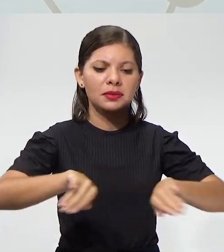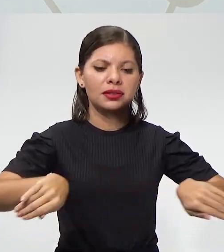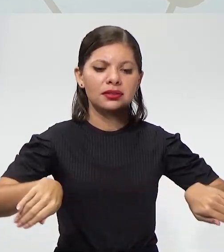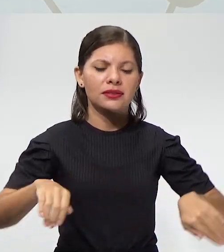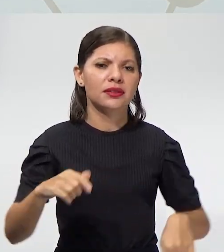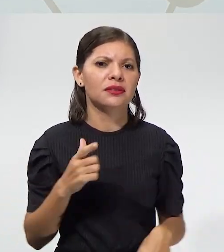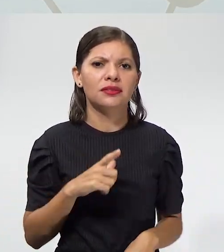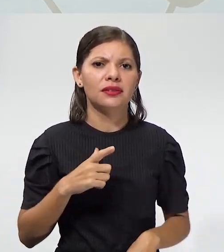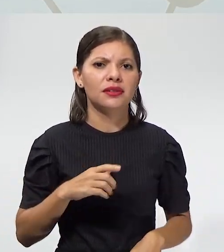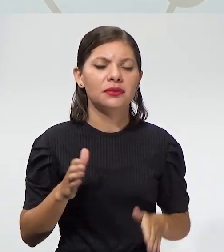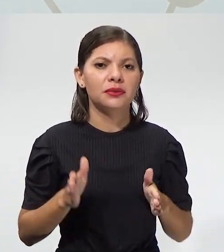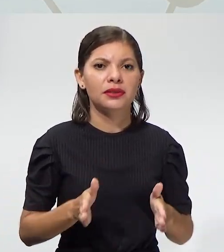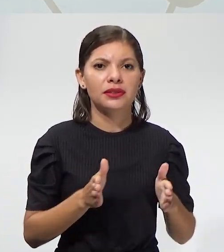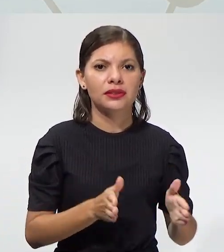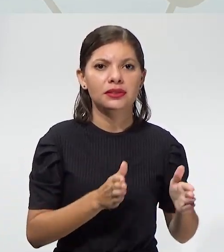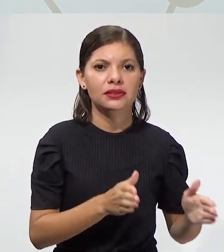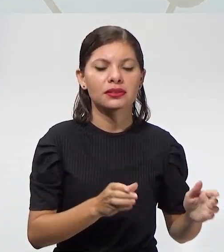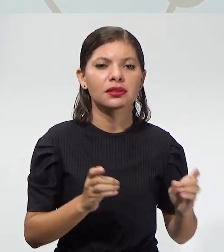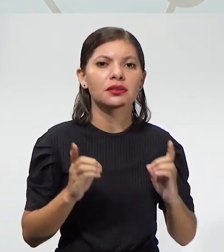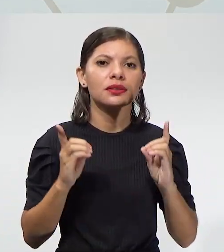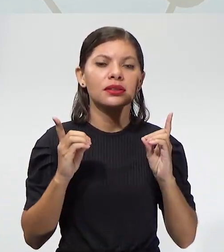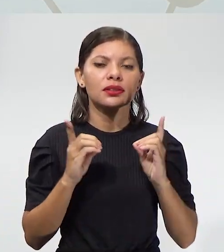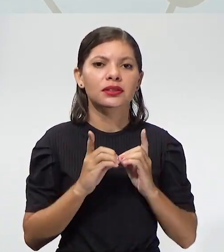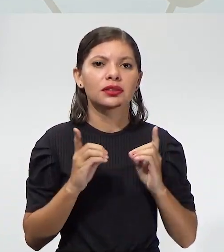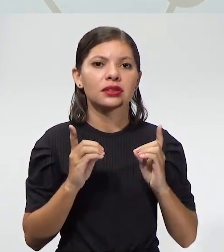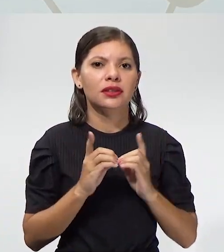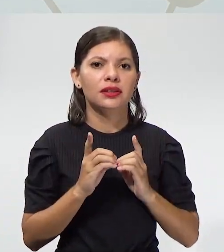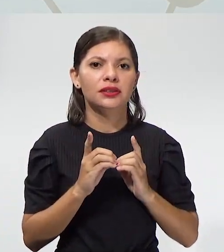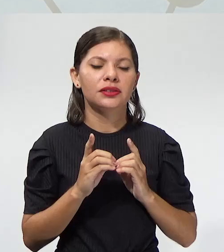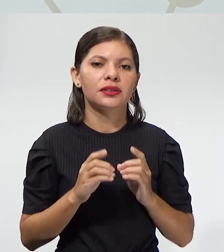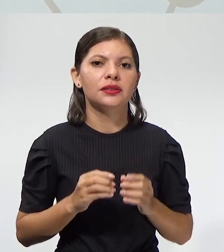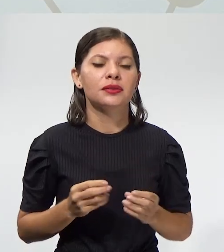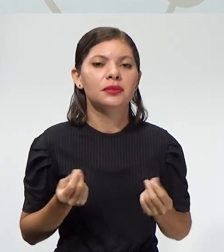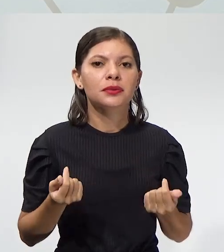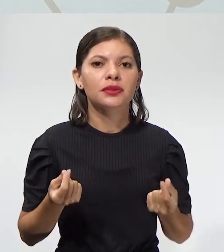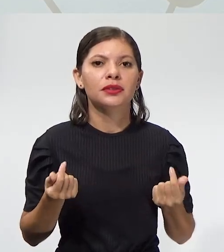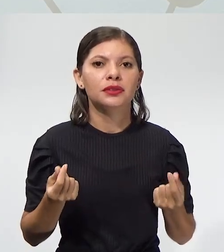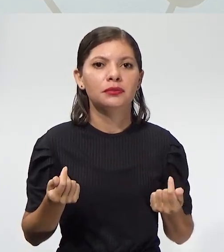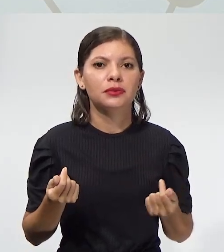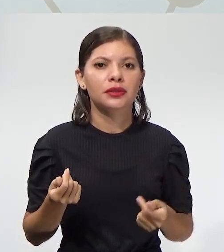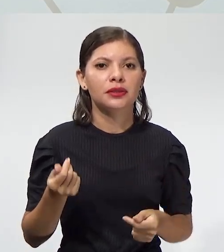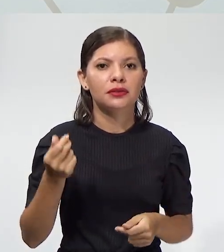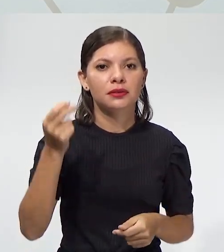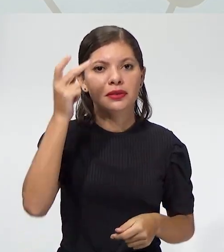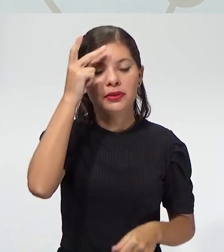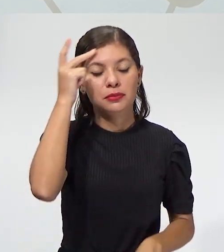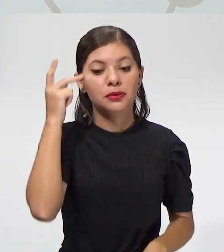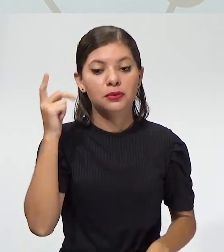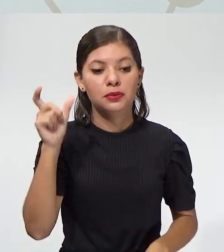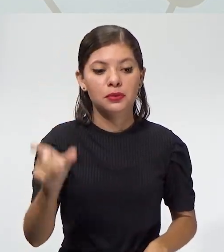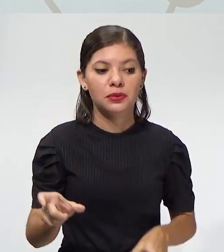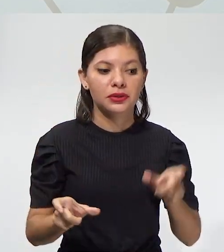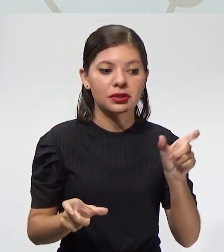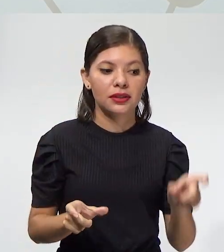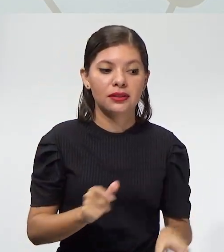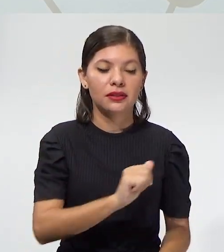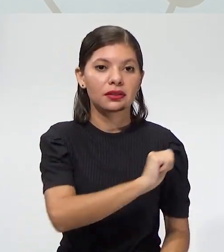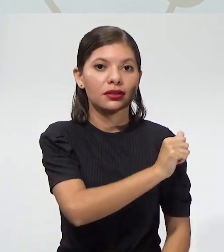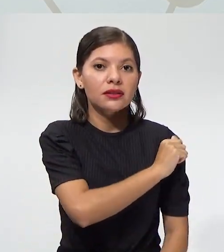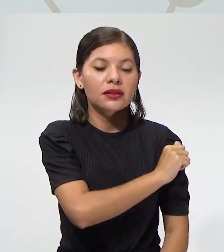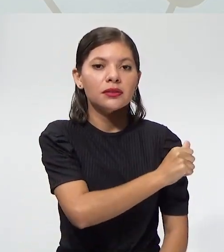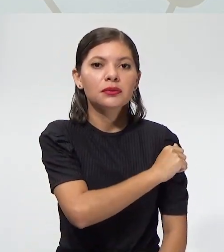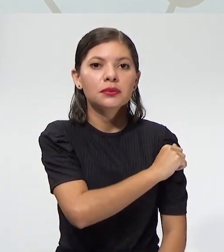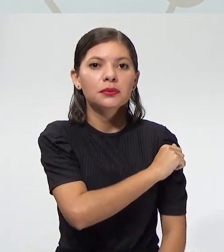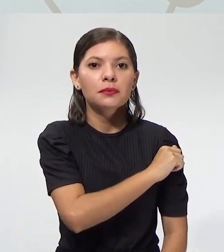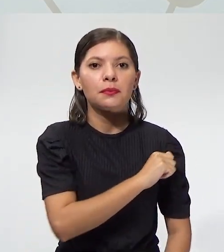do que essa organização didática para você ter uma anotação e saber qual é o rendimento individual, né, de cada aluno e também